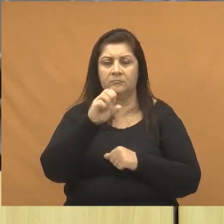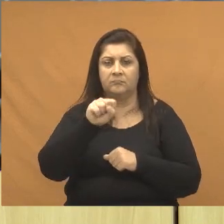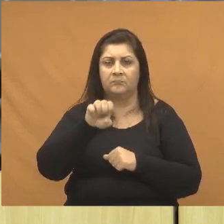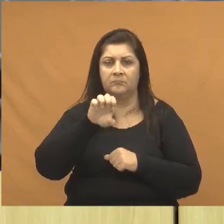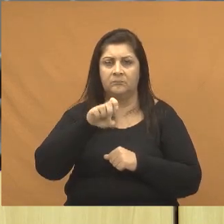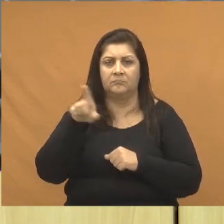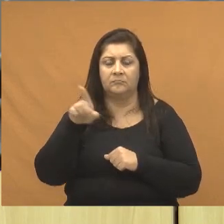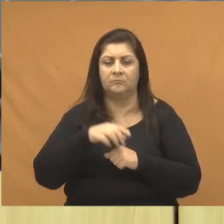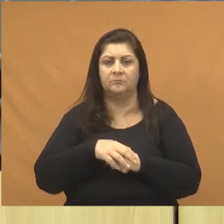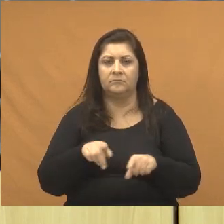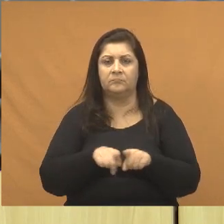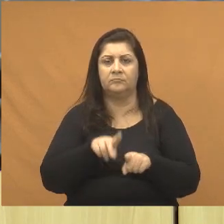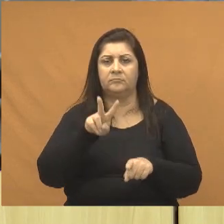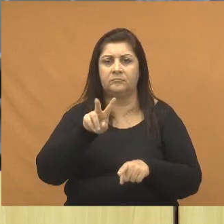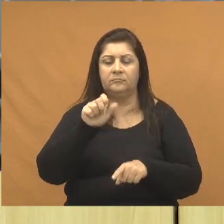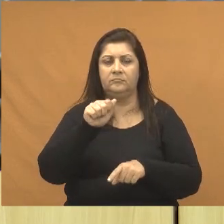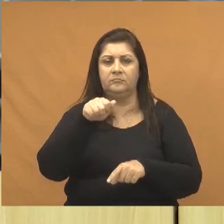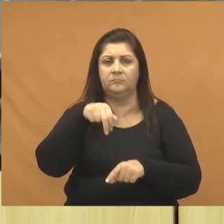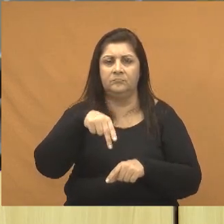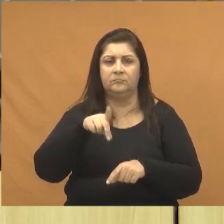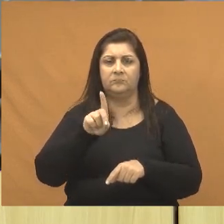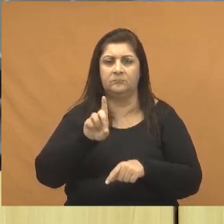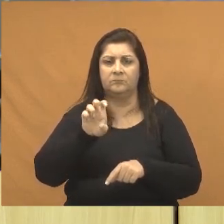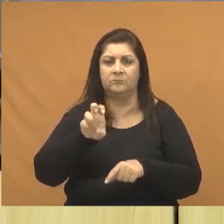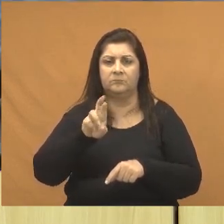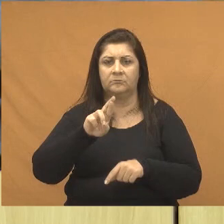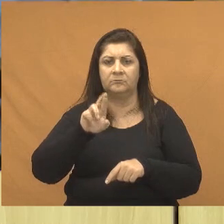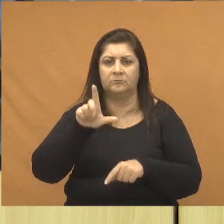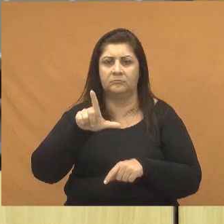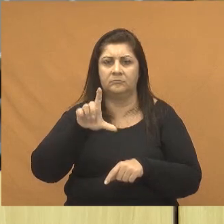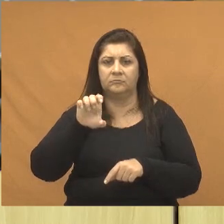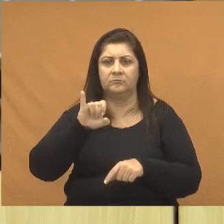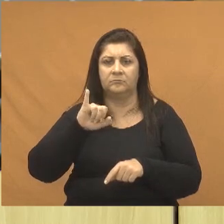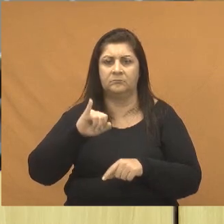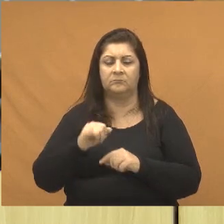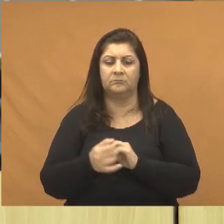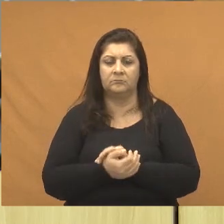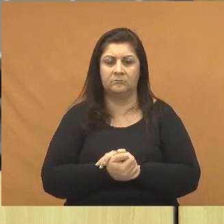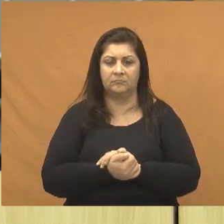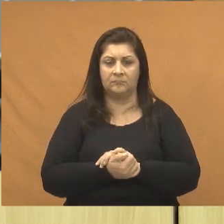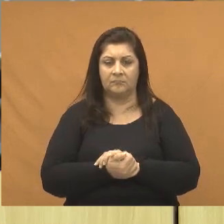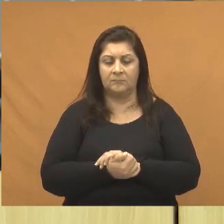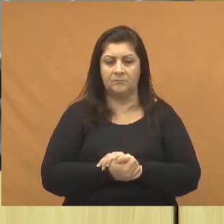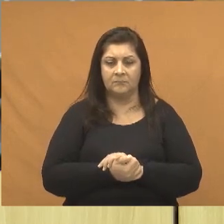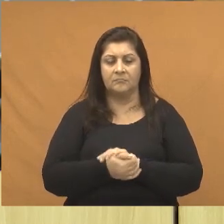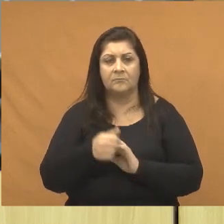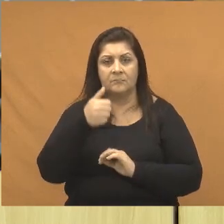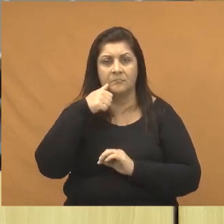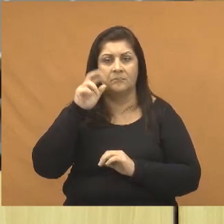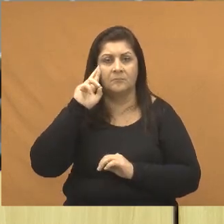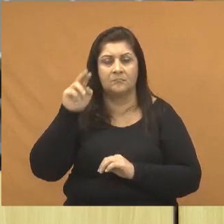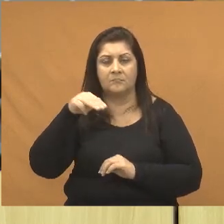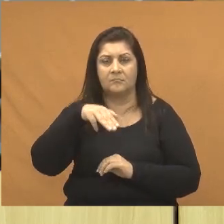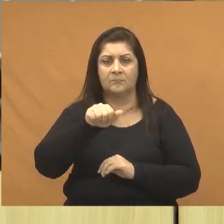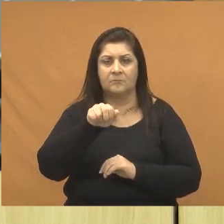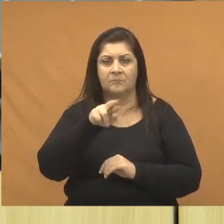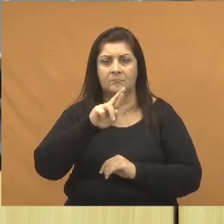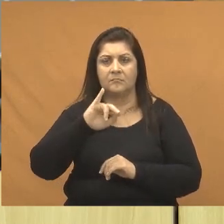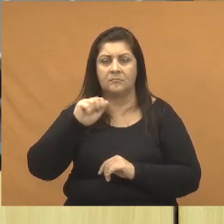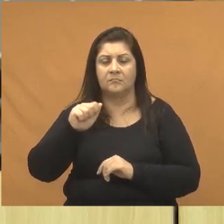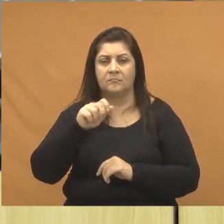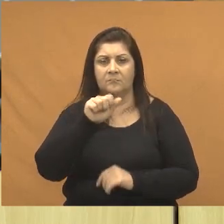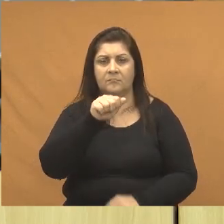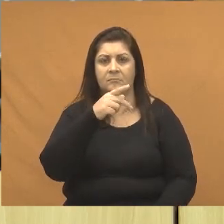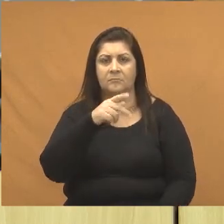e Vanderlei Montana, do Lar Casa São Francisco, Taubaté. Senhora Maria Aparecida de